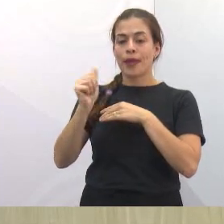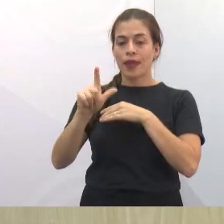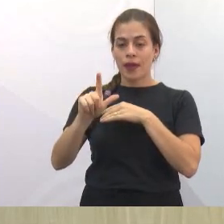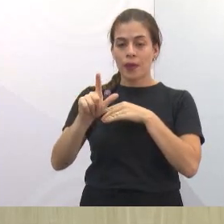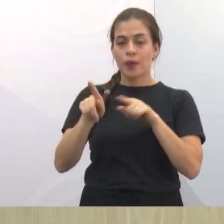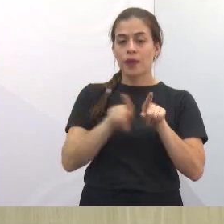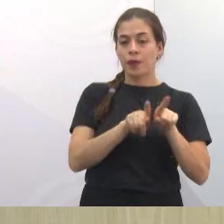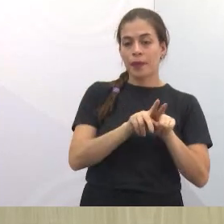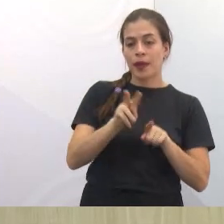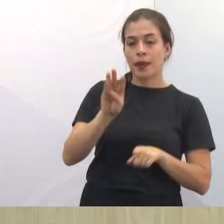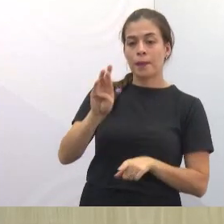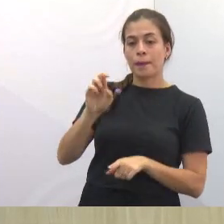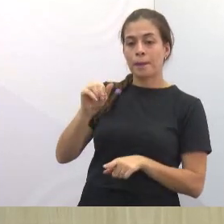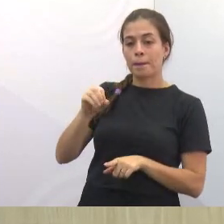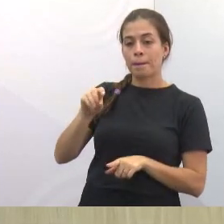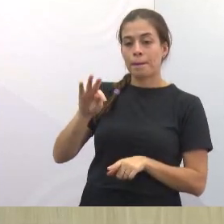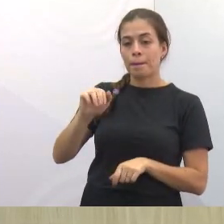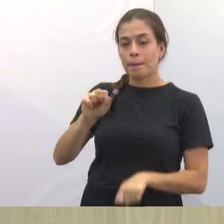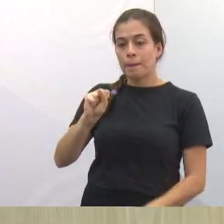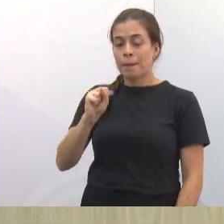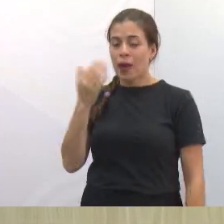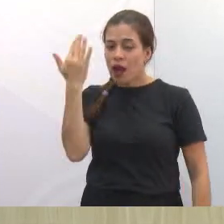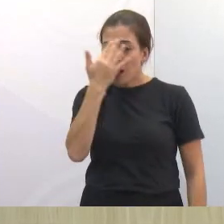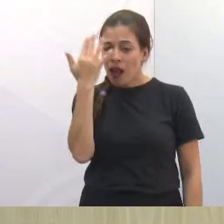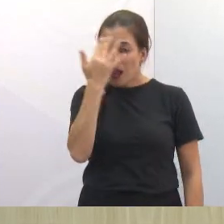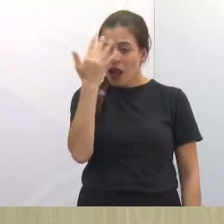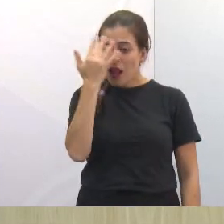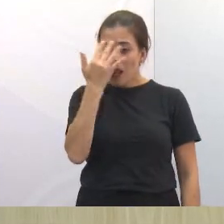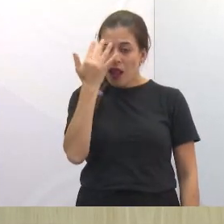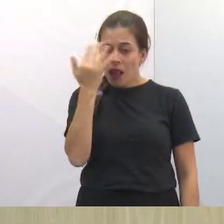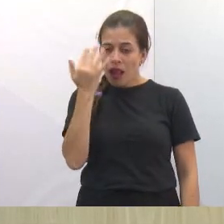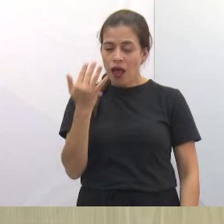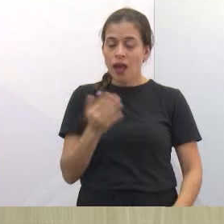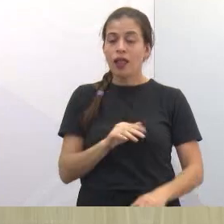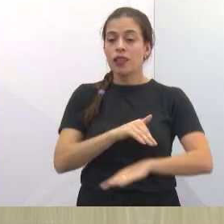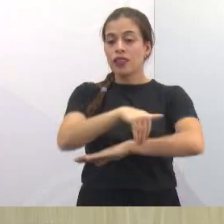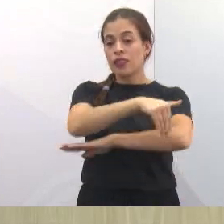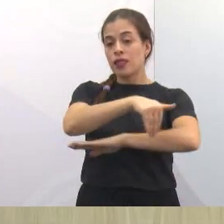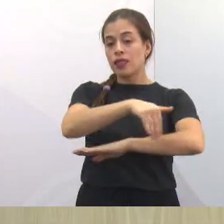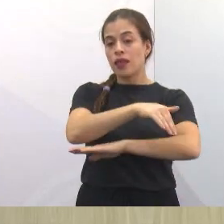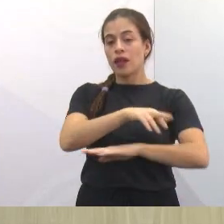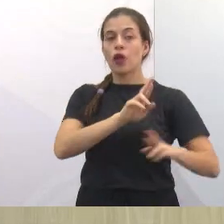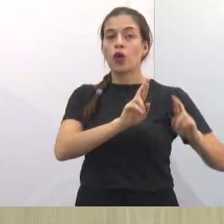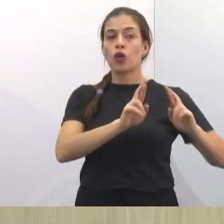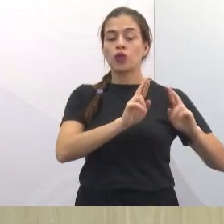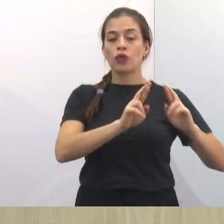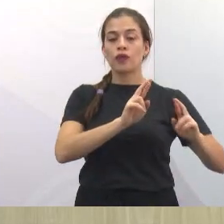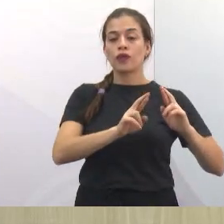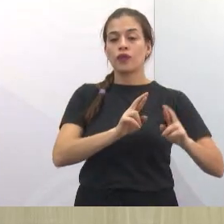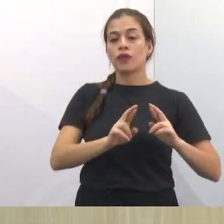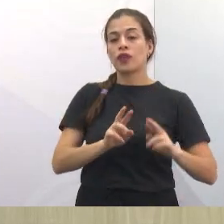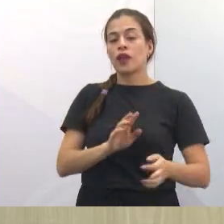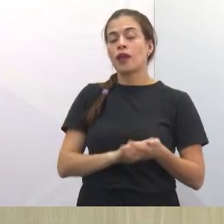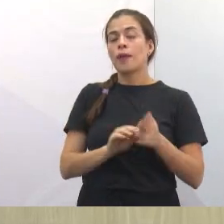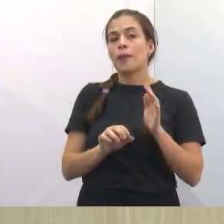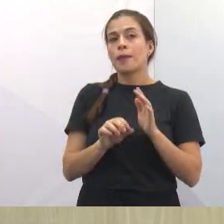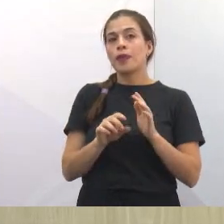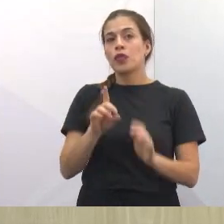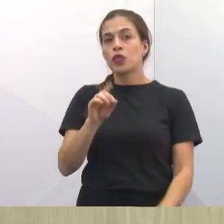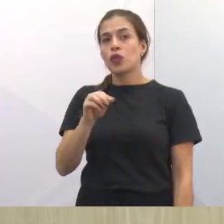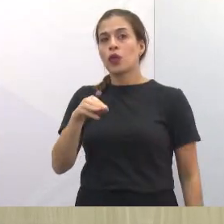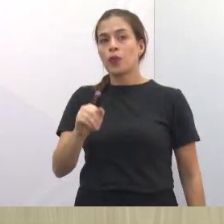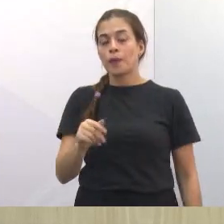com difícil visualização na rodovia Dom Pedro I, neste